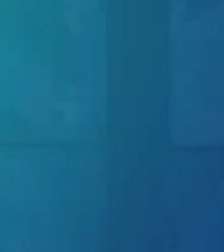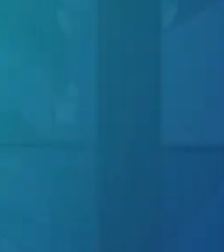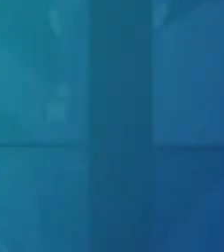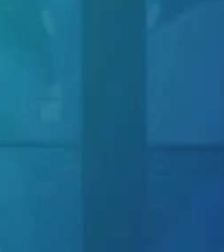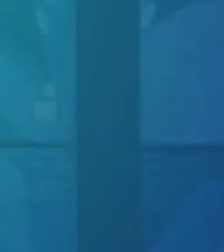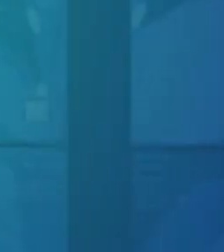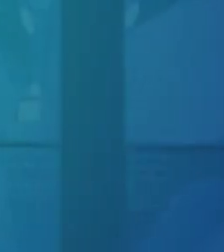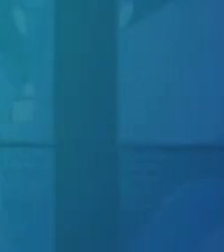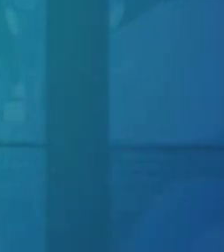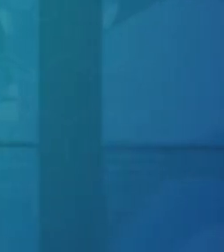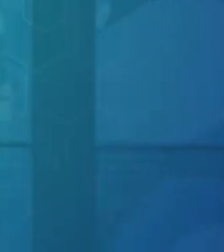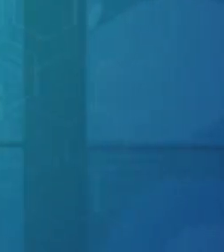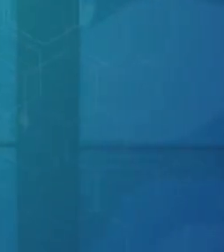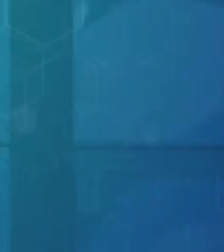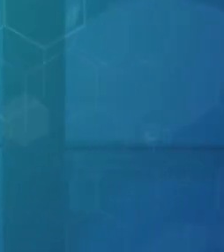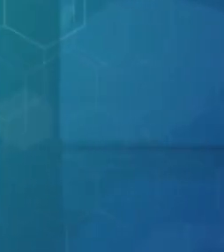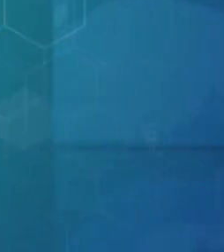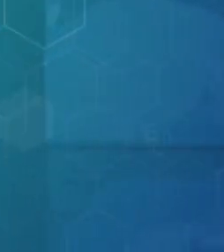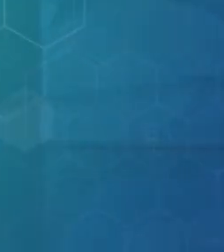Música